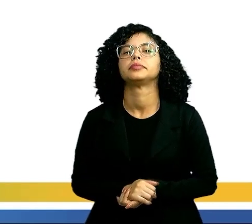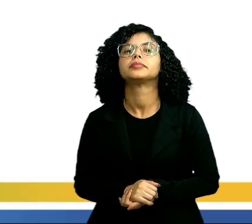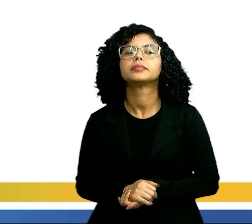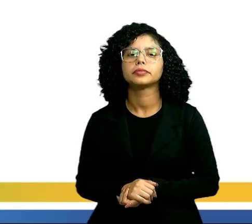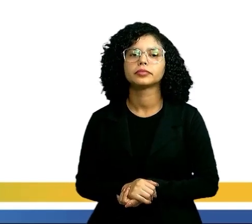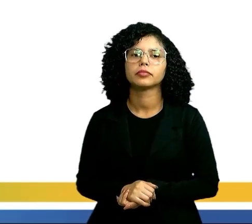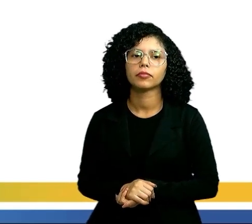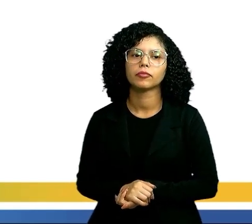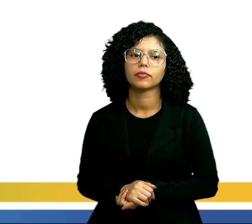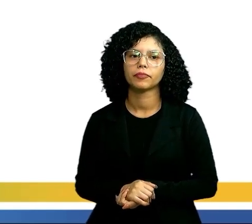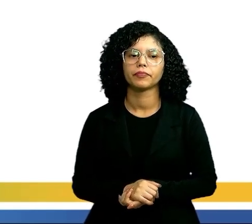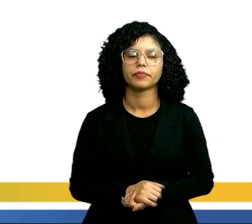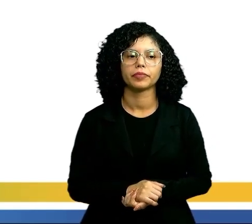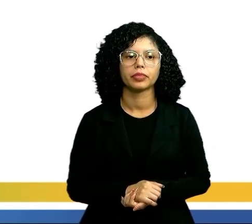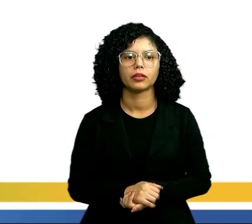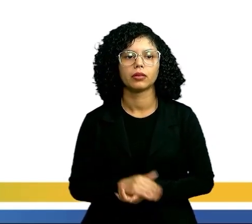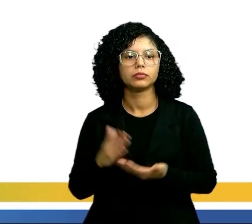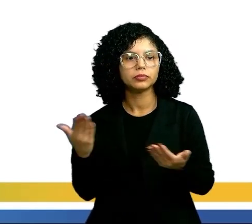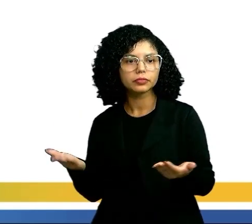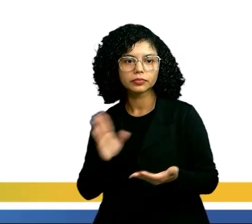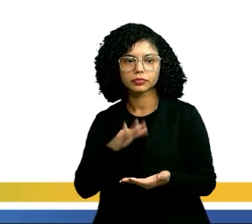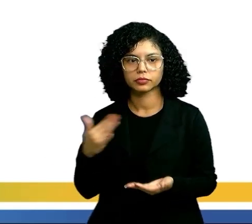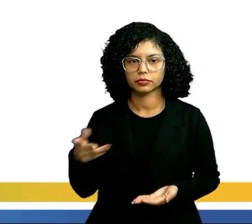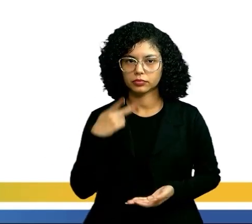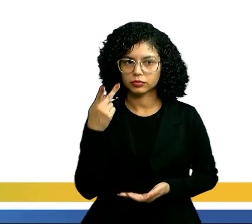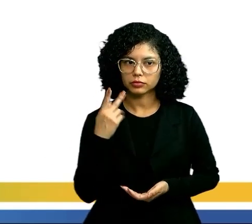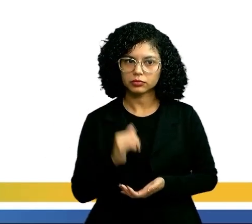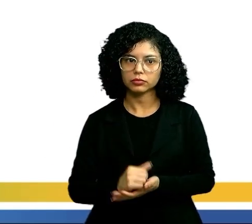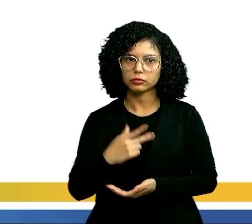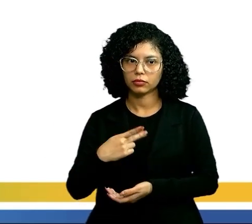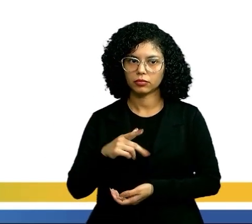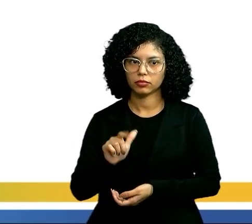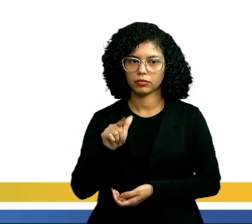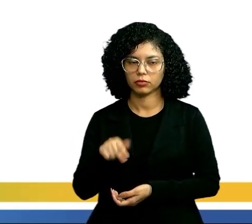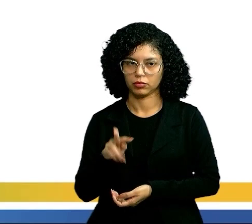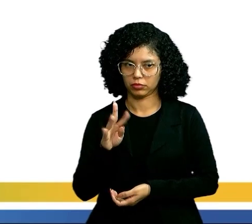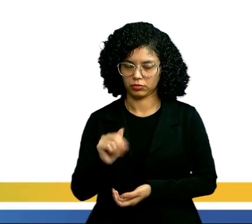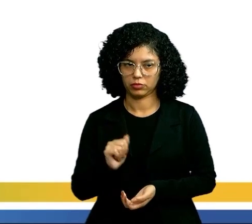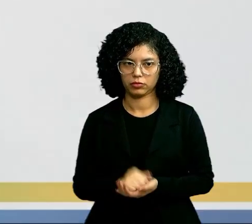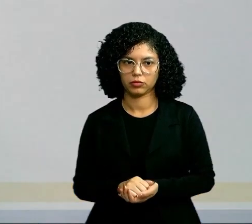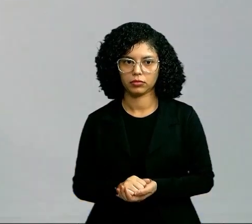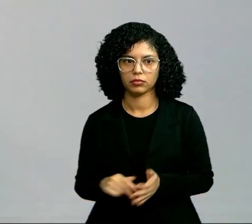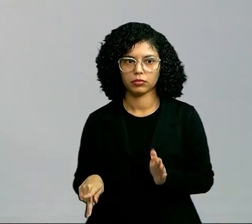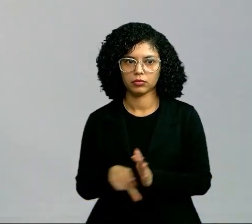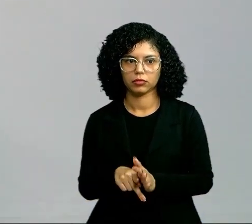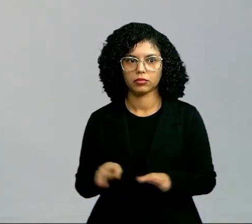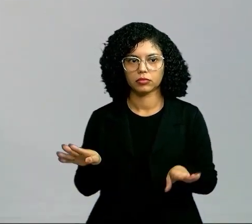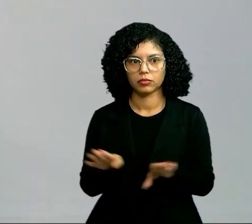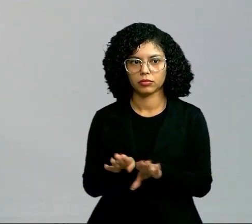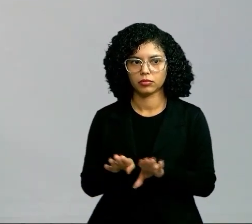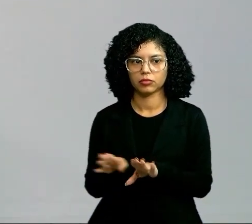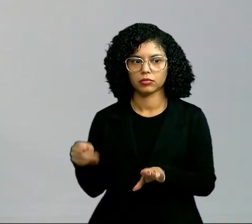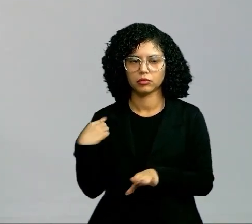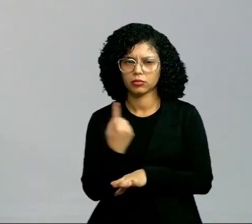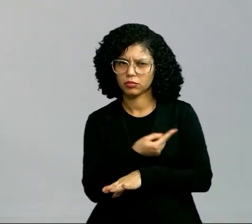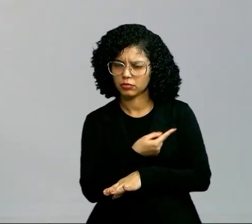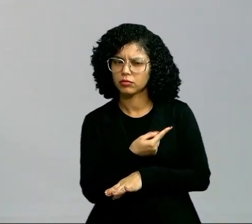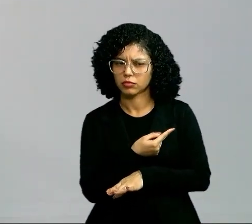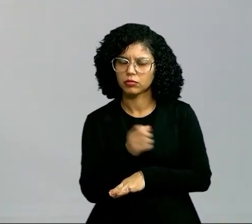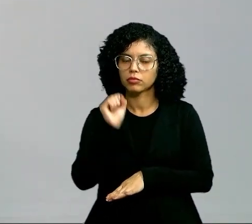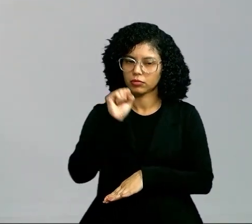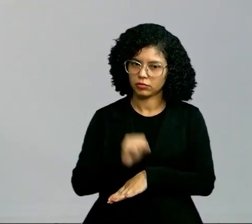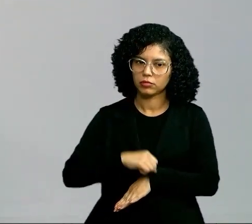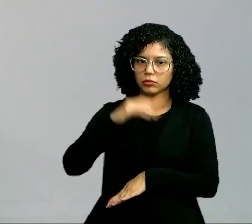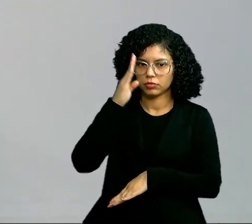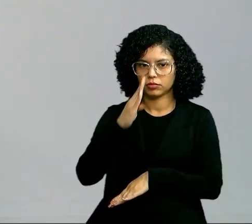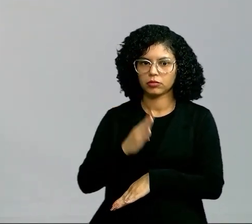que eu acabei de citar. Então, quando a gente fala em Bacia Platina, inclusive também a gente coloca ali uma parte do sul do